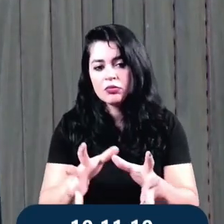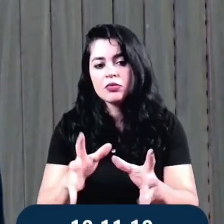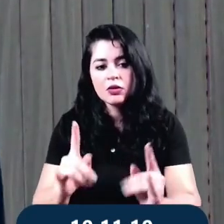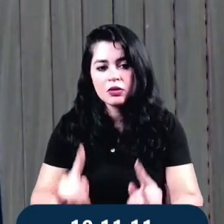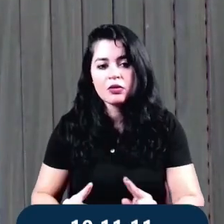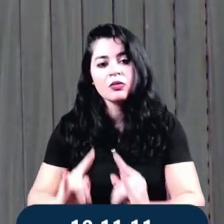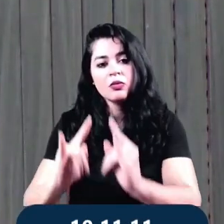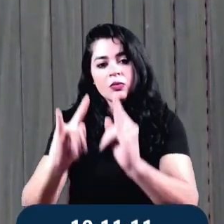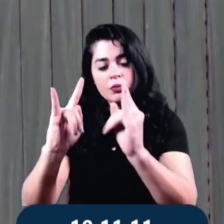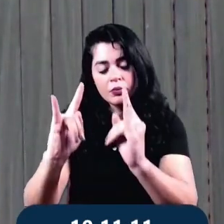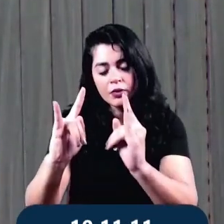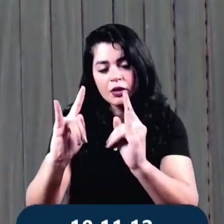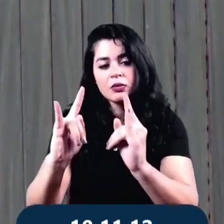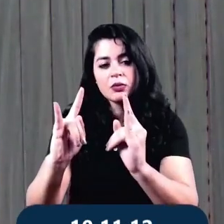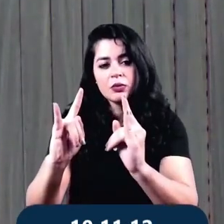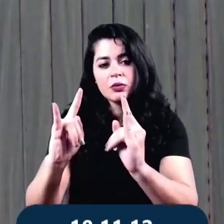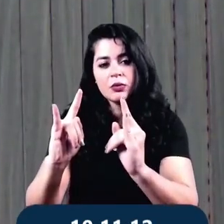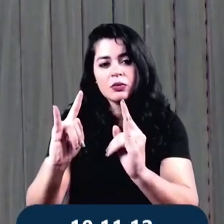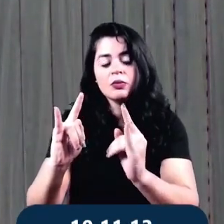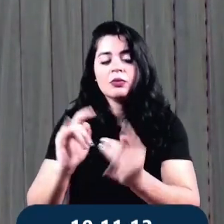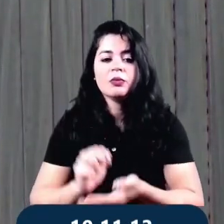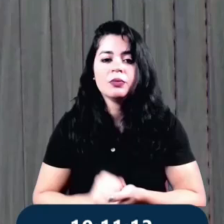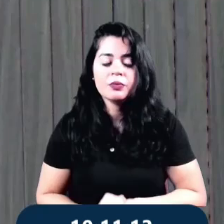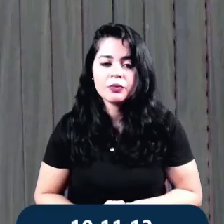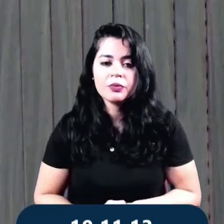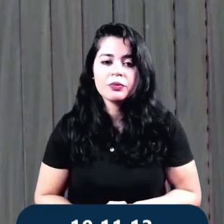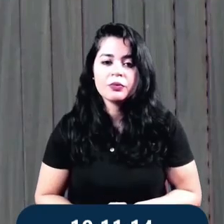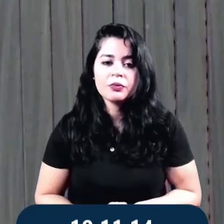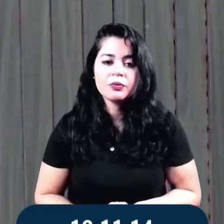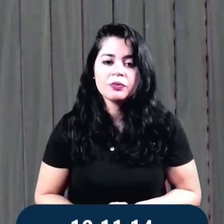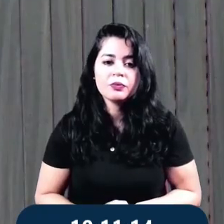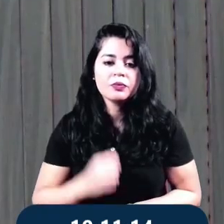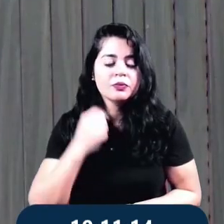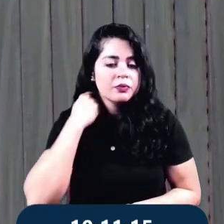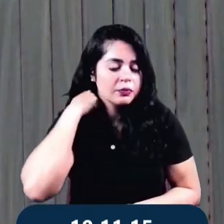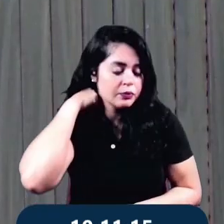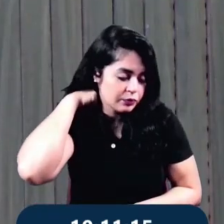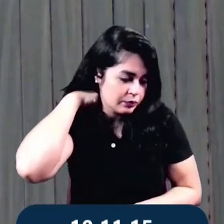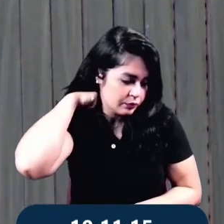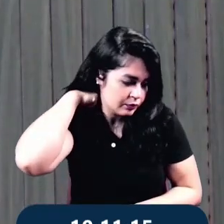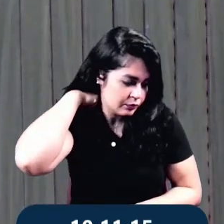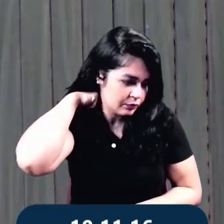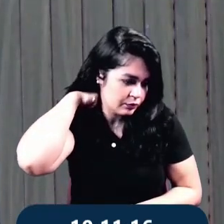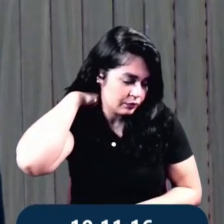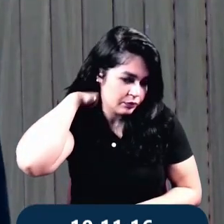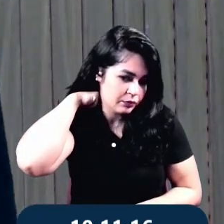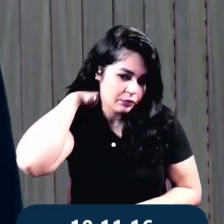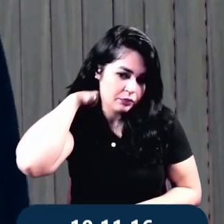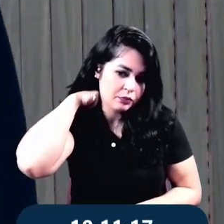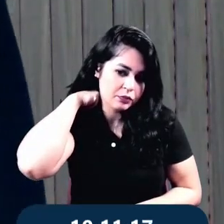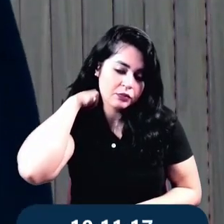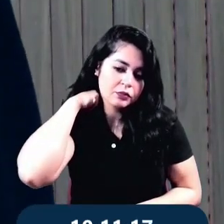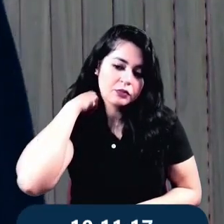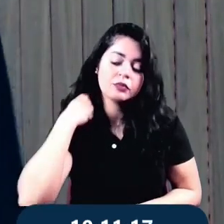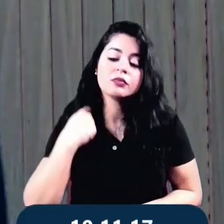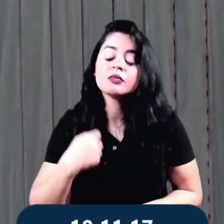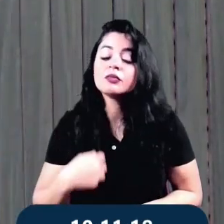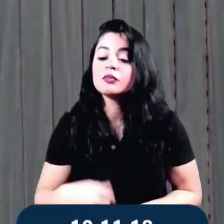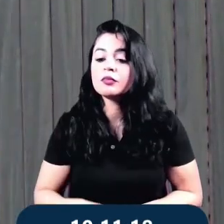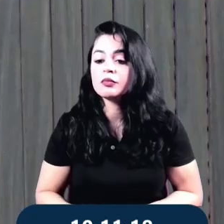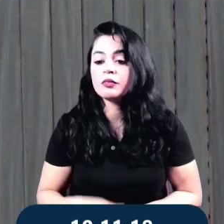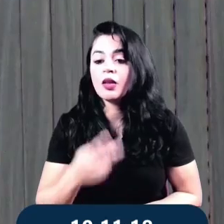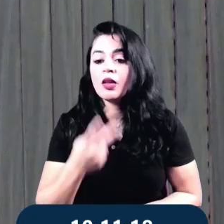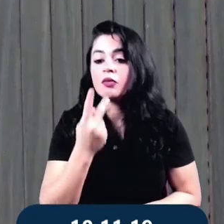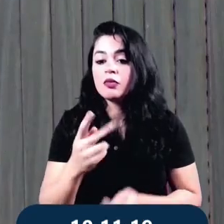fazendo um chamamento para a ocupação lá do mercado que eles queriam colocar lá no prédio.